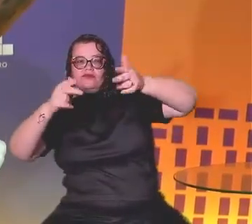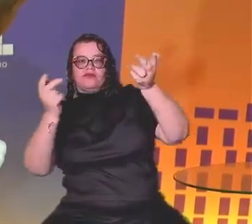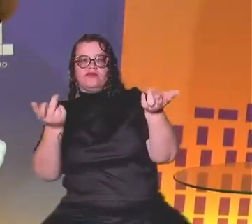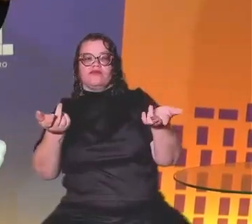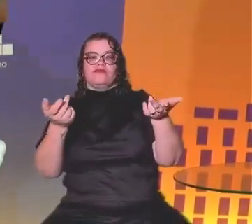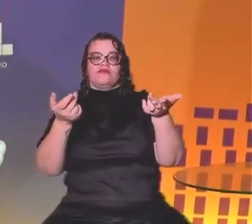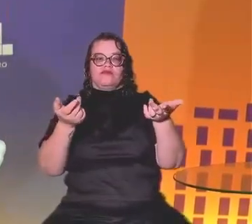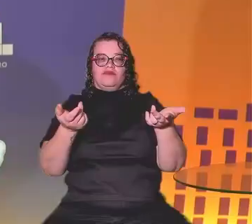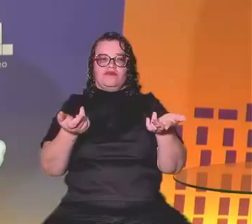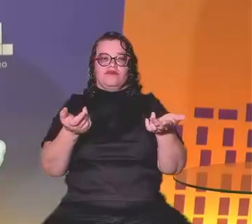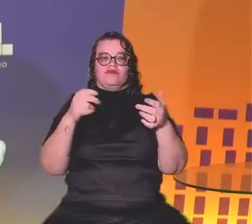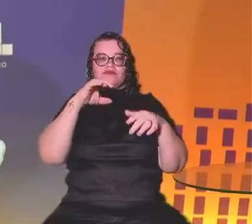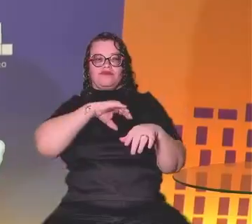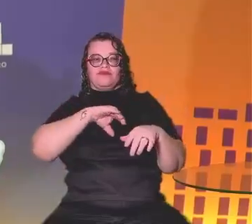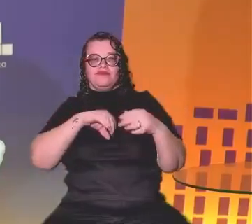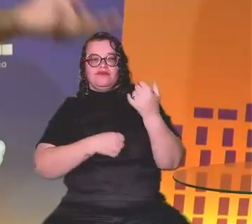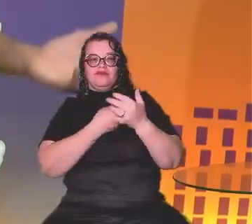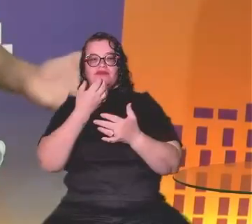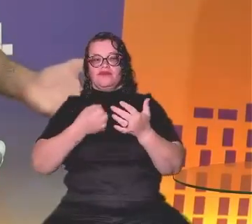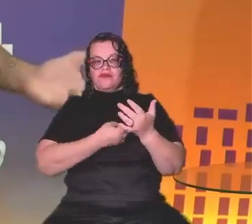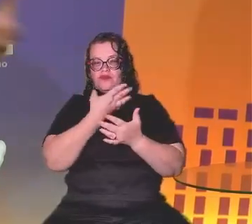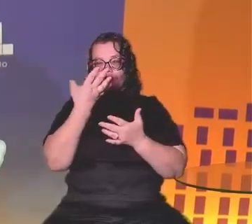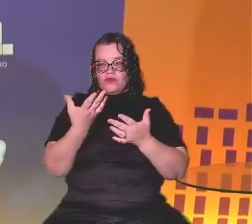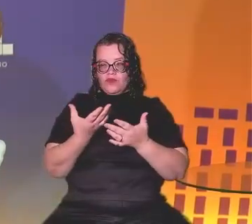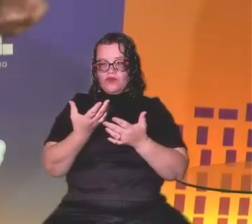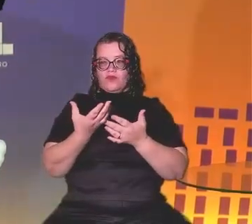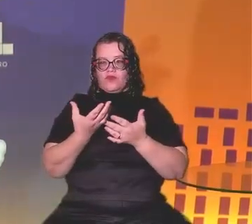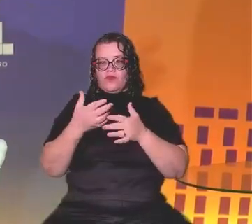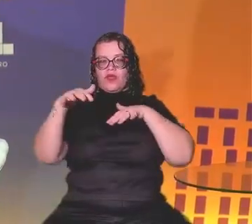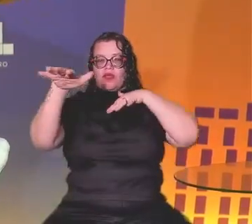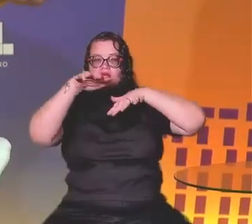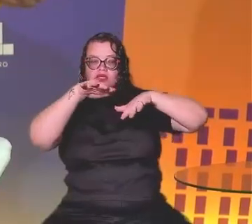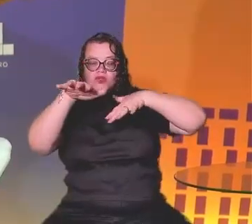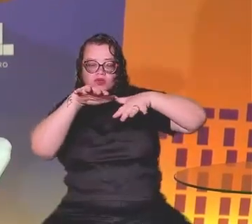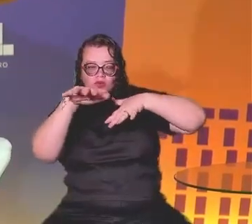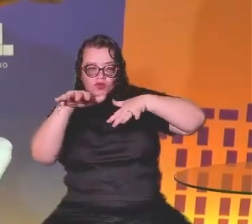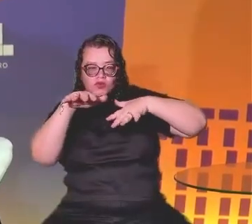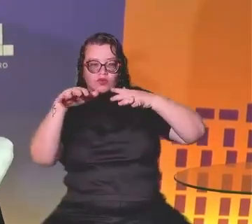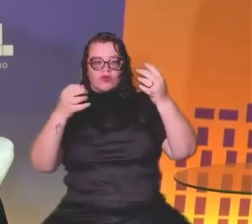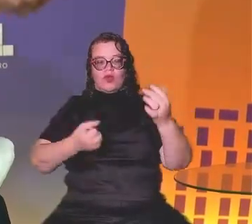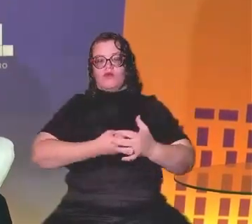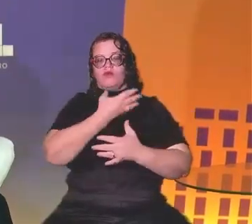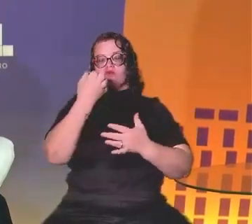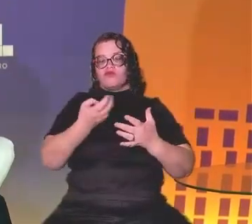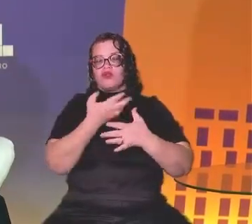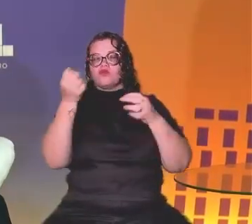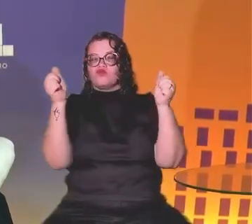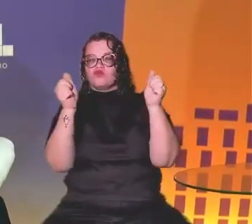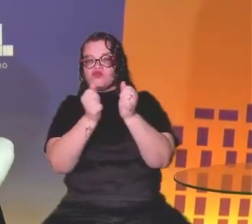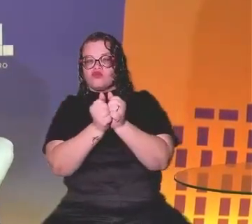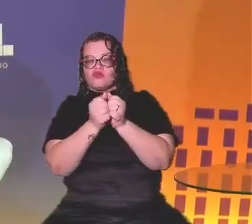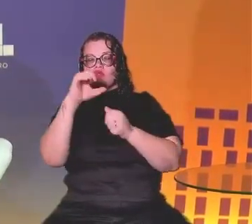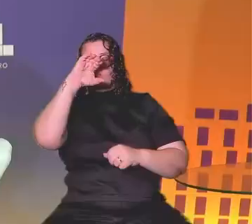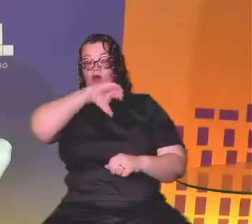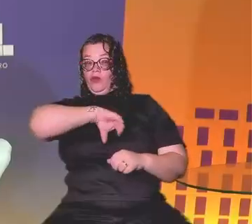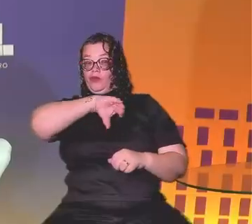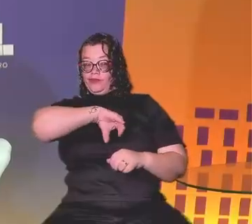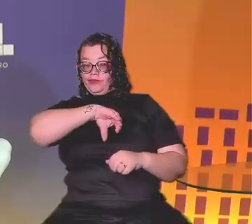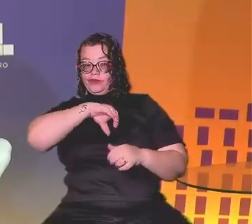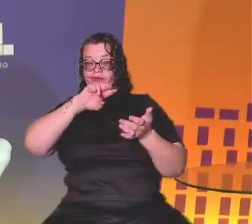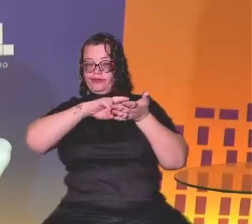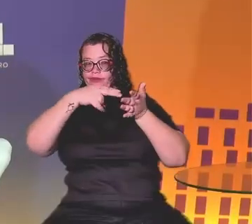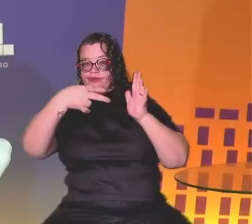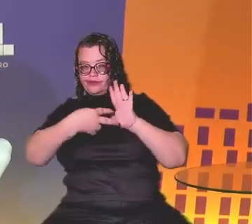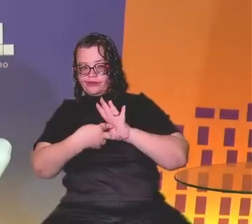em inglês, em português, ritmo e poesia, que é o que a gente está falando. E quando a gente fala de luta, de enfrentamento, de